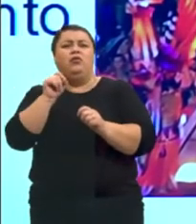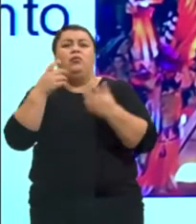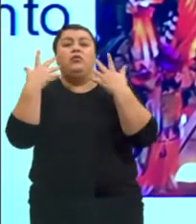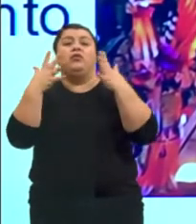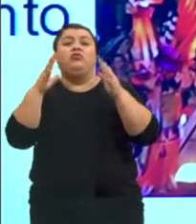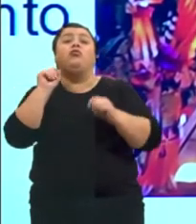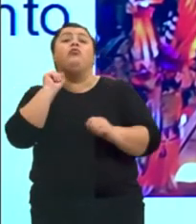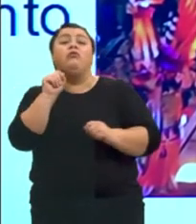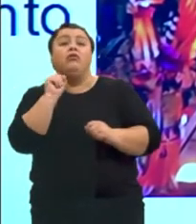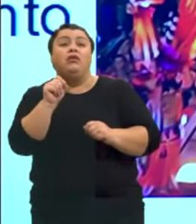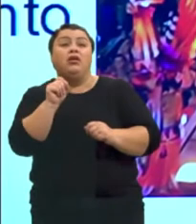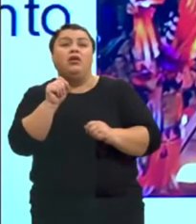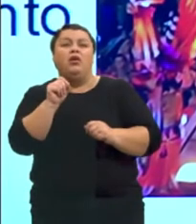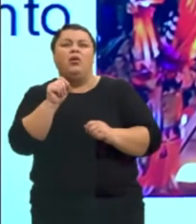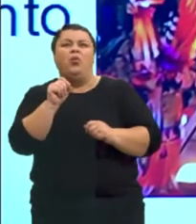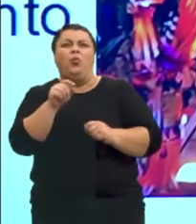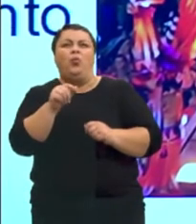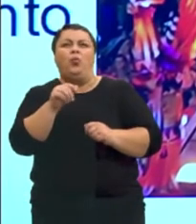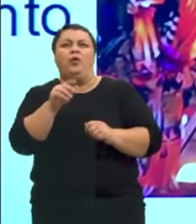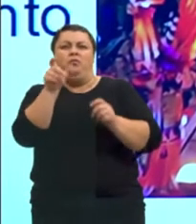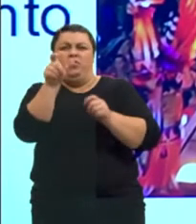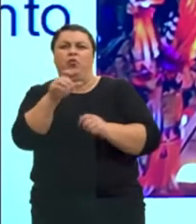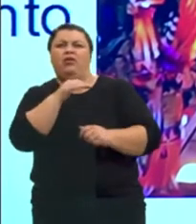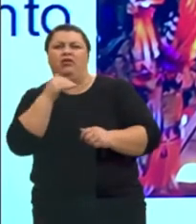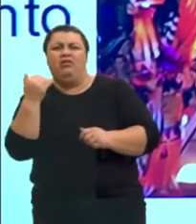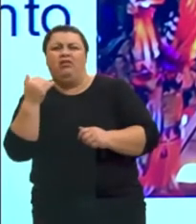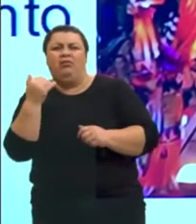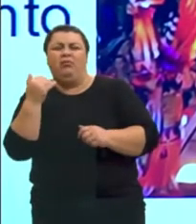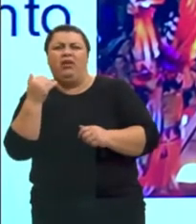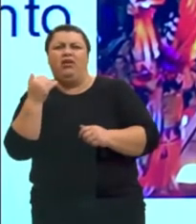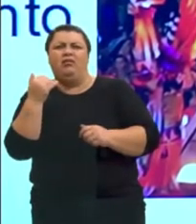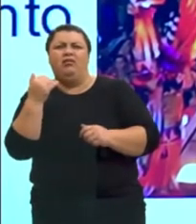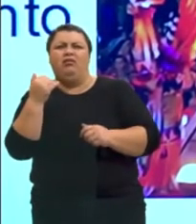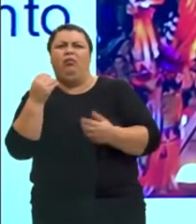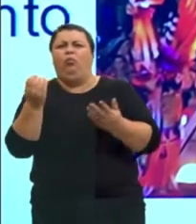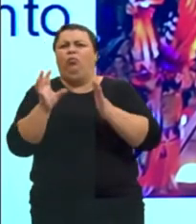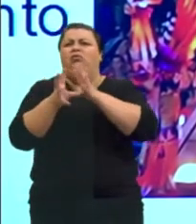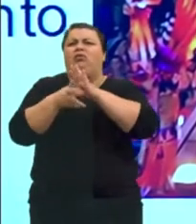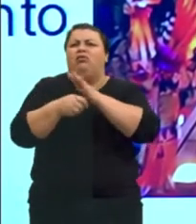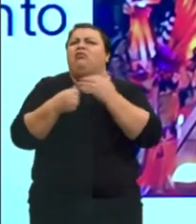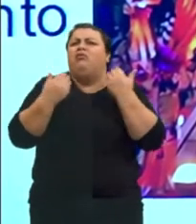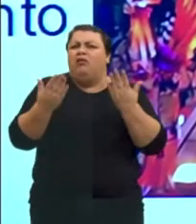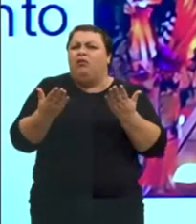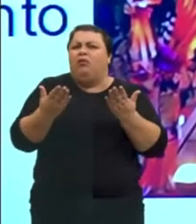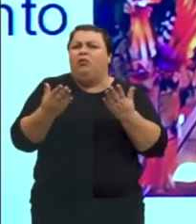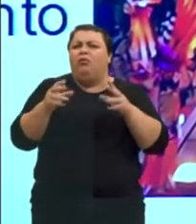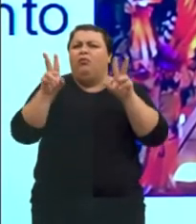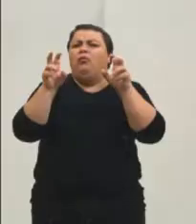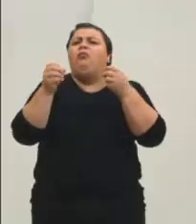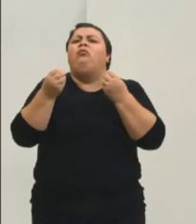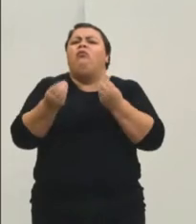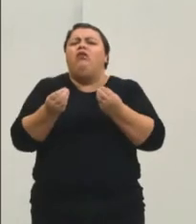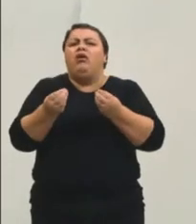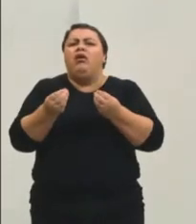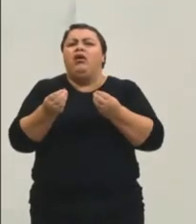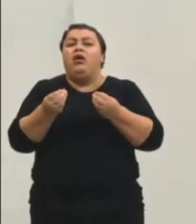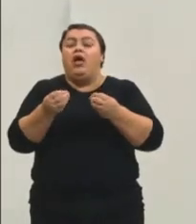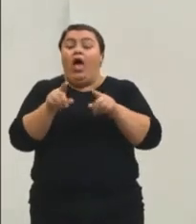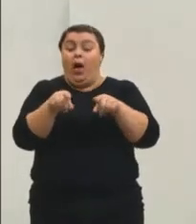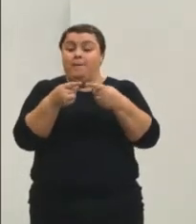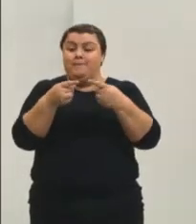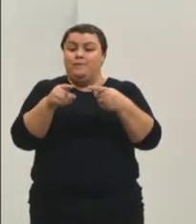achando um assassino um ladrão né segunda mangueira e o que que é música vai dizer ela vai